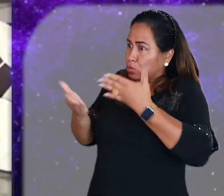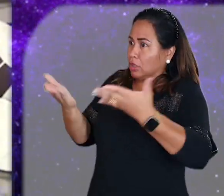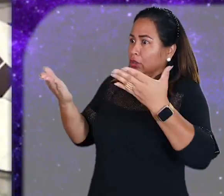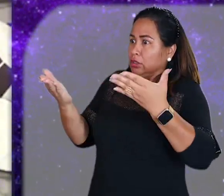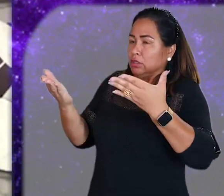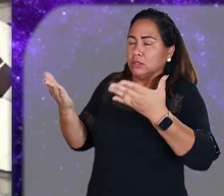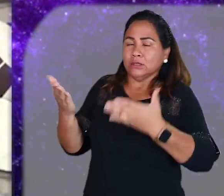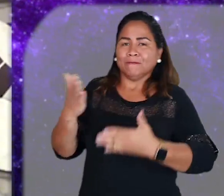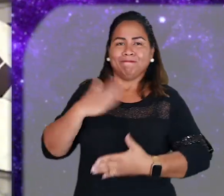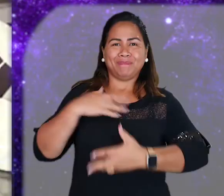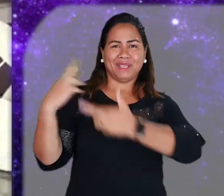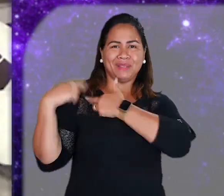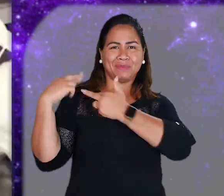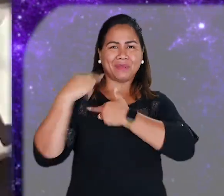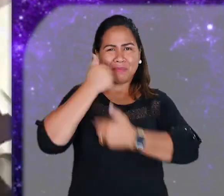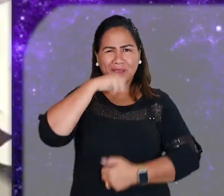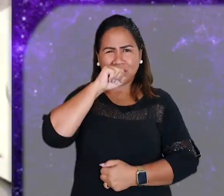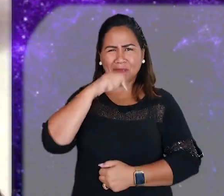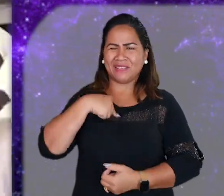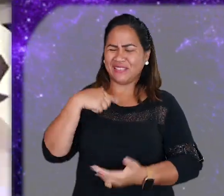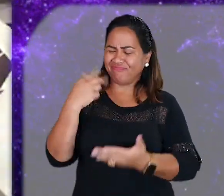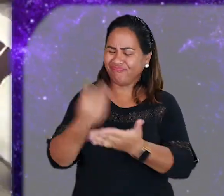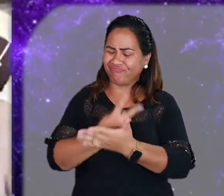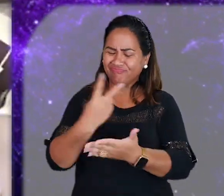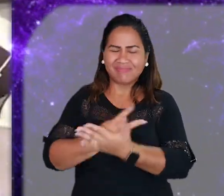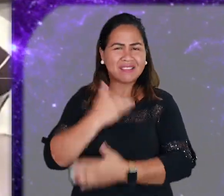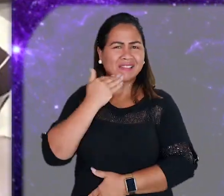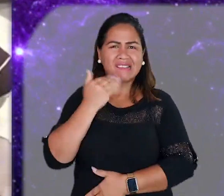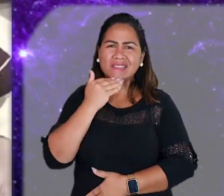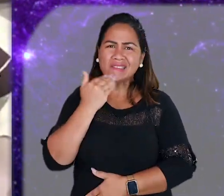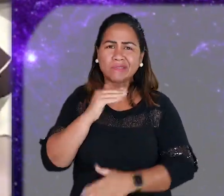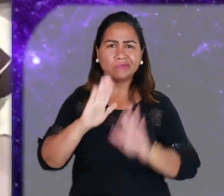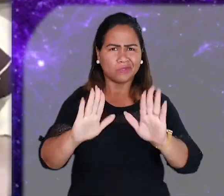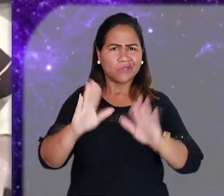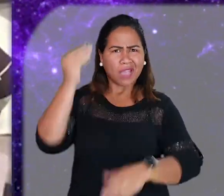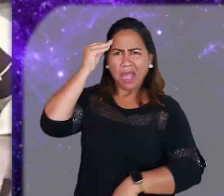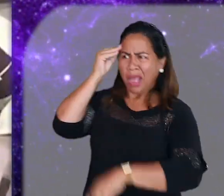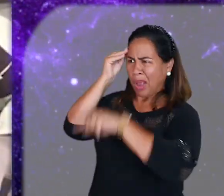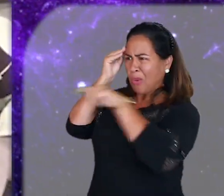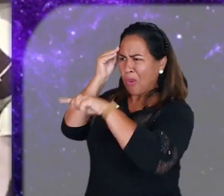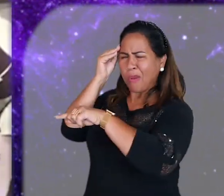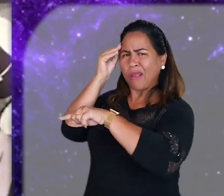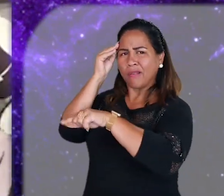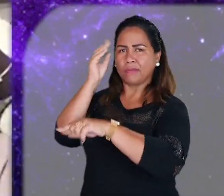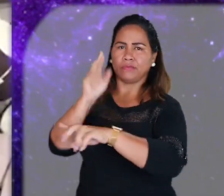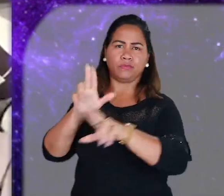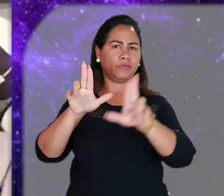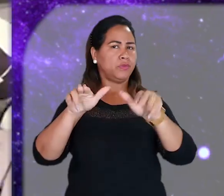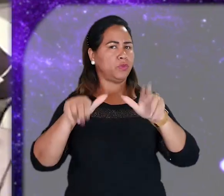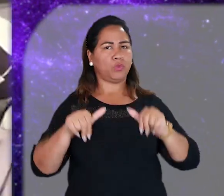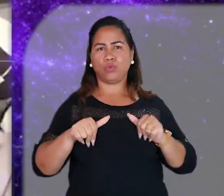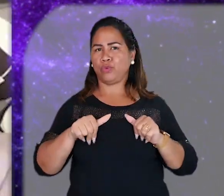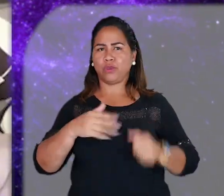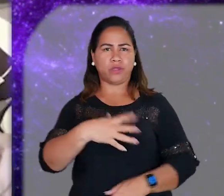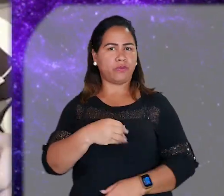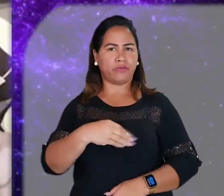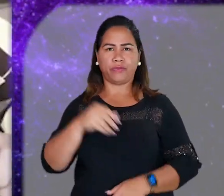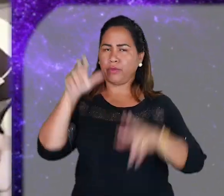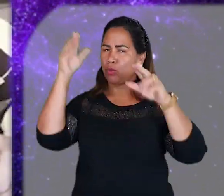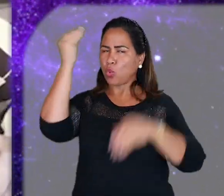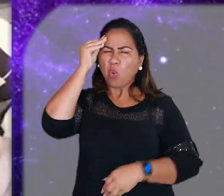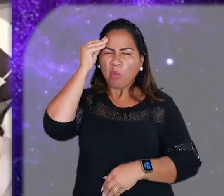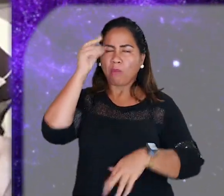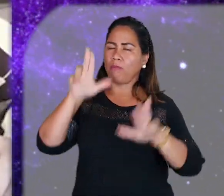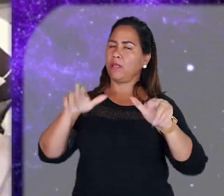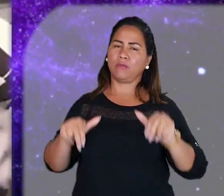a tua parte de cura que não está sendo feita porque você tem aqui em apontar o dedo a quem dar o veredito final a culpa é dele a culpa